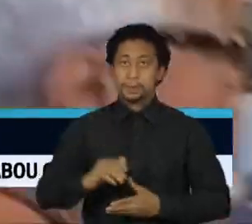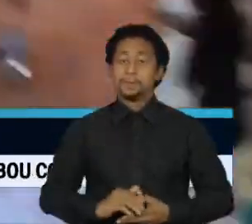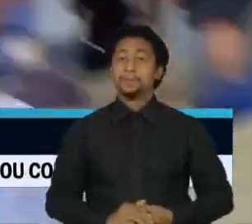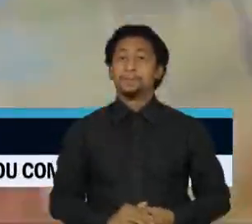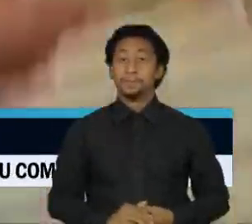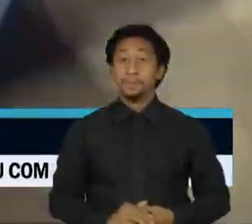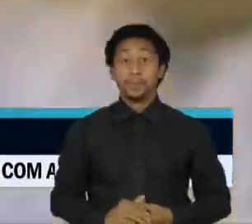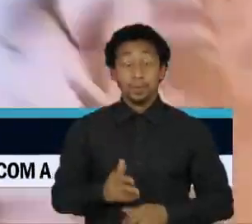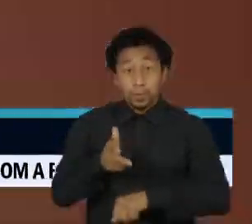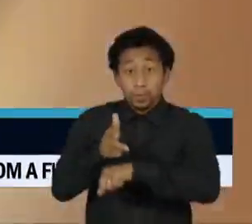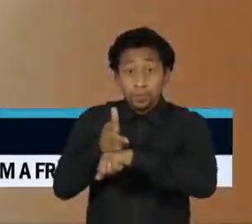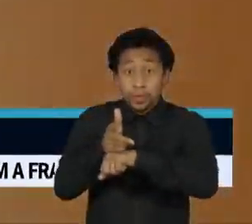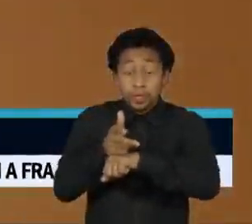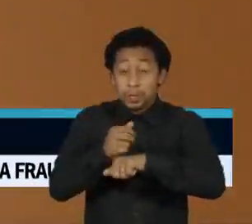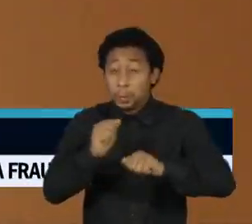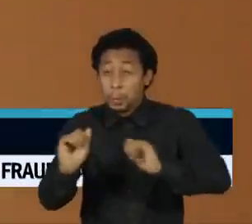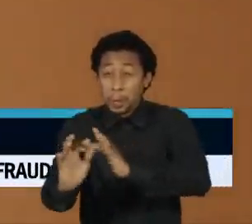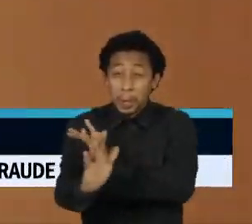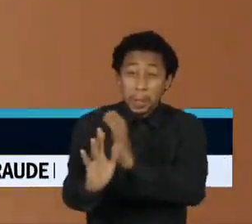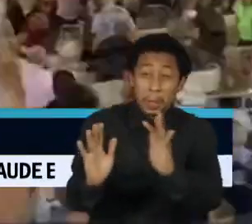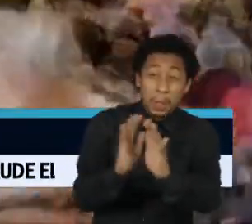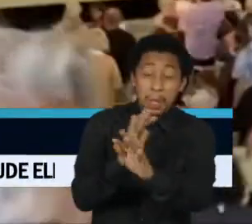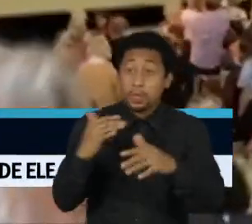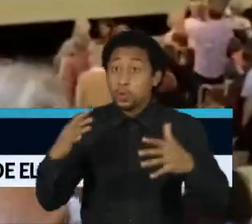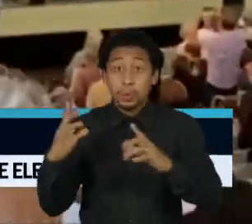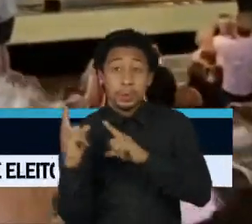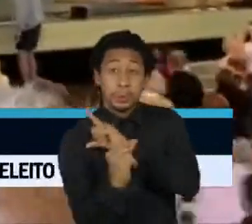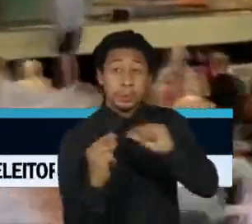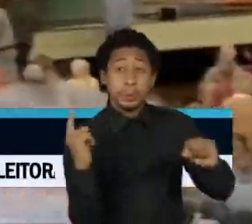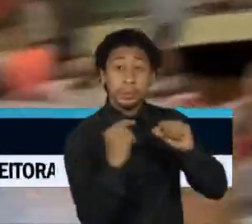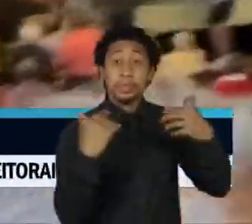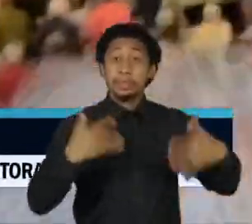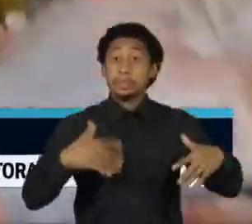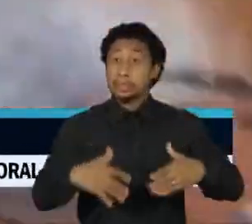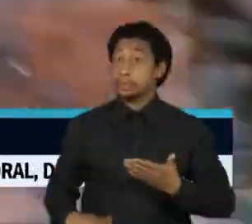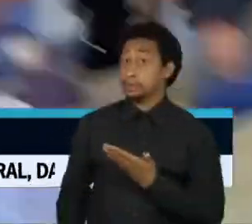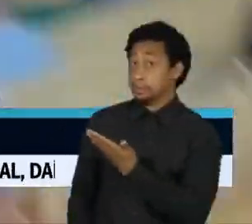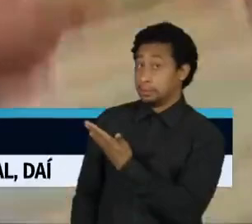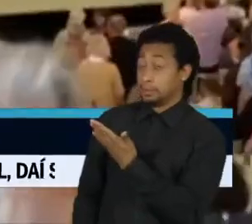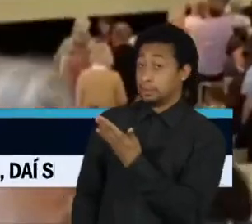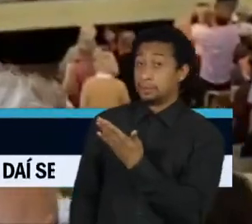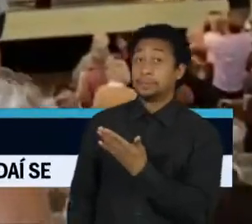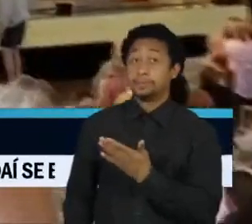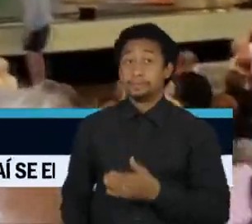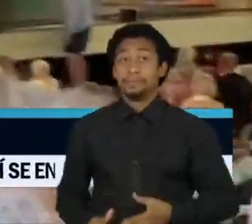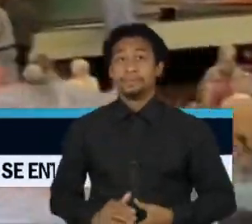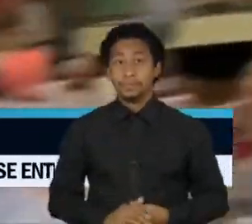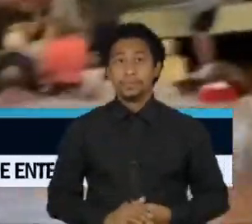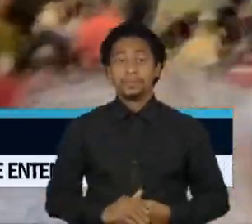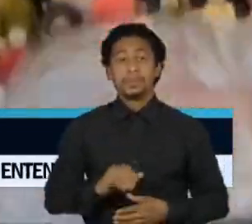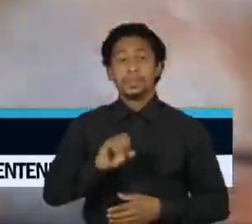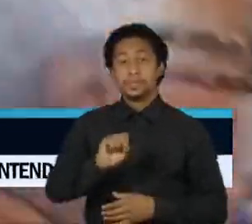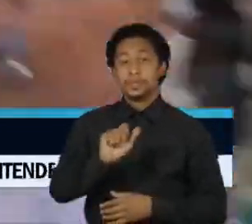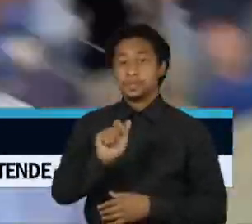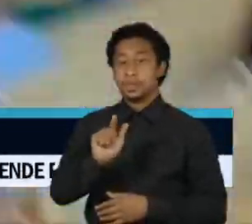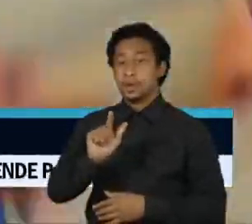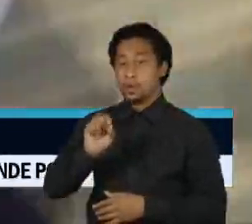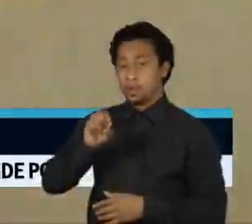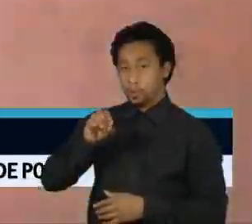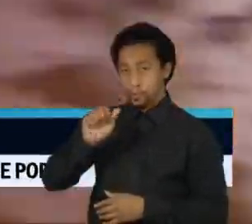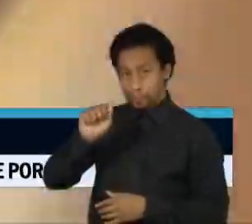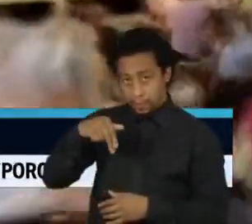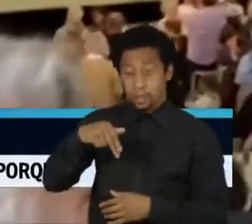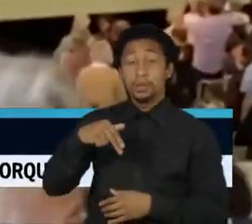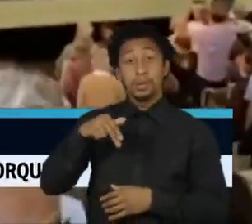o vídeo mostra a movimentação logo depois do ataque a de salman rushdie tinha